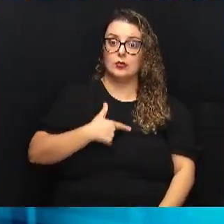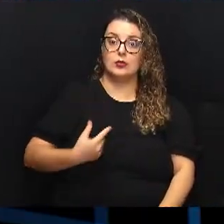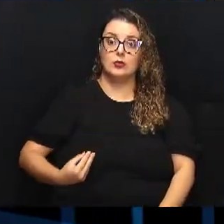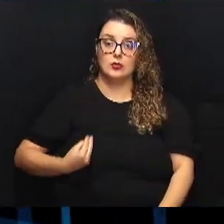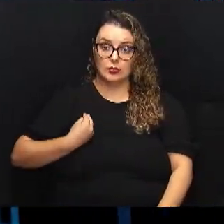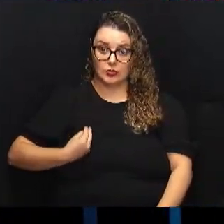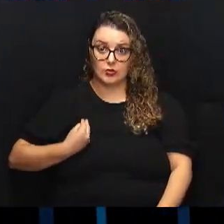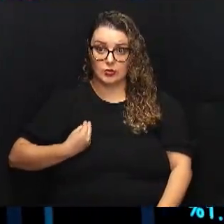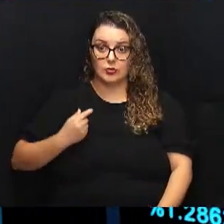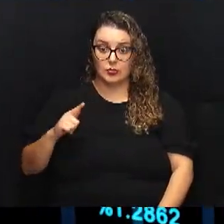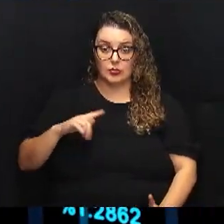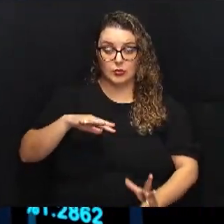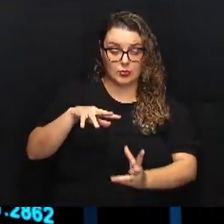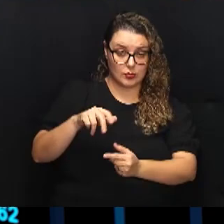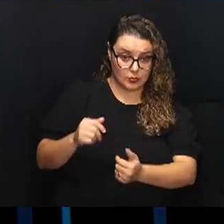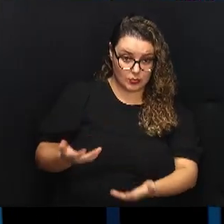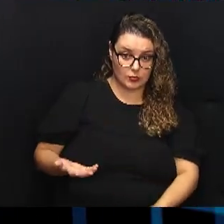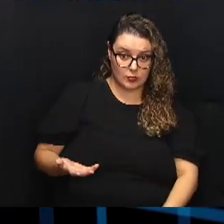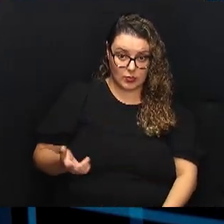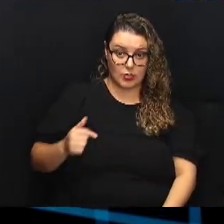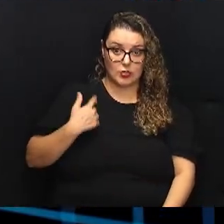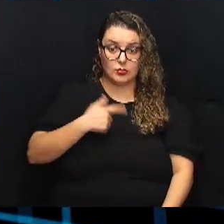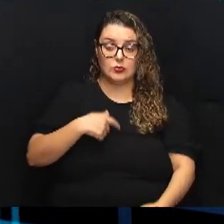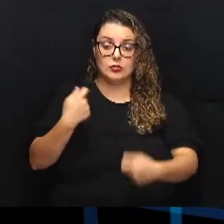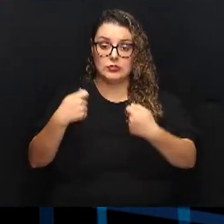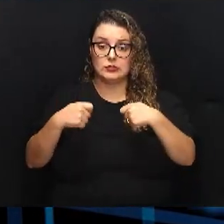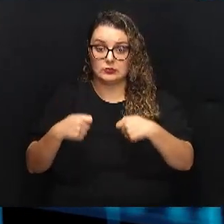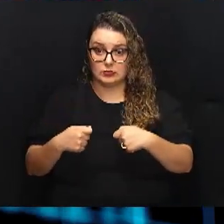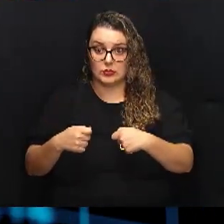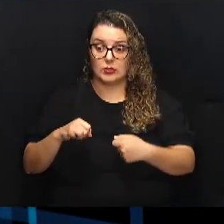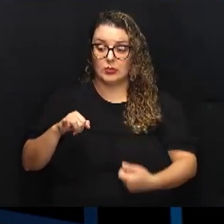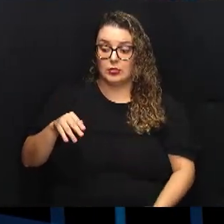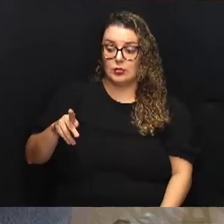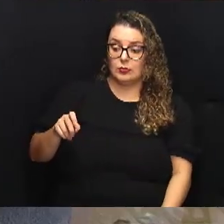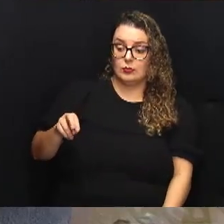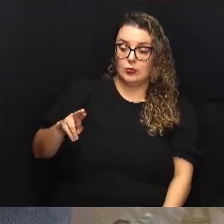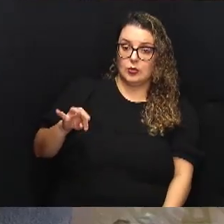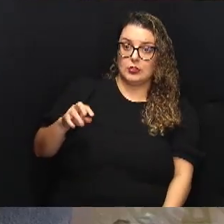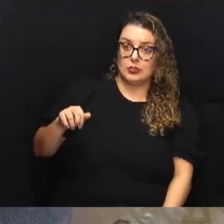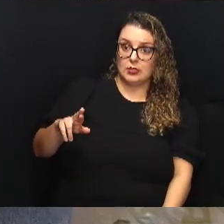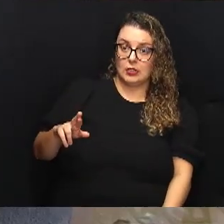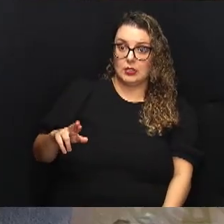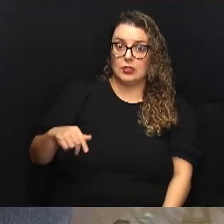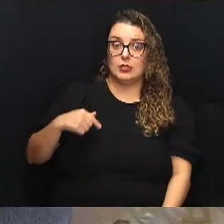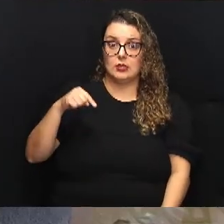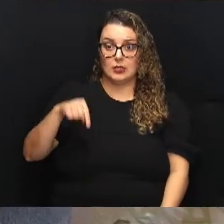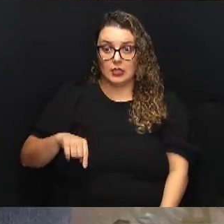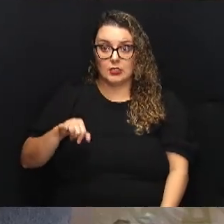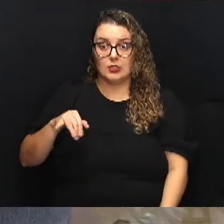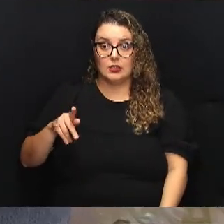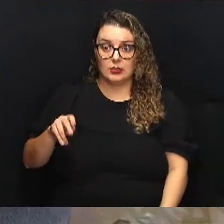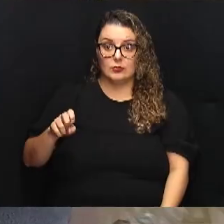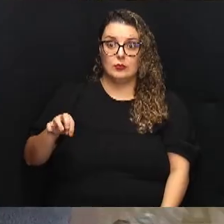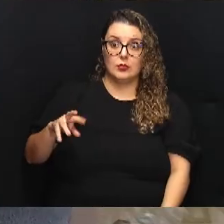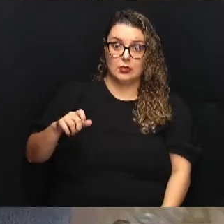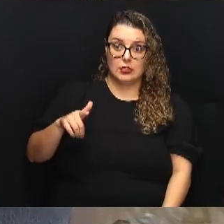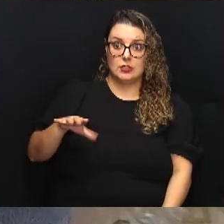mundo globalizado. A gente precisa importar. E essa importação que nós fazemos vai vir